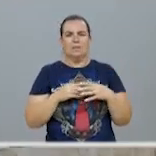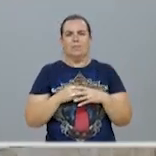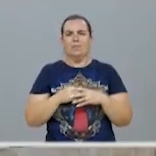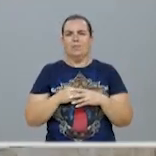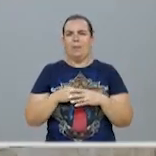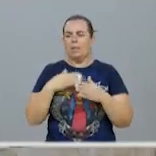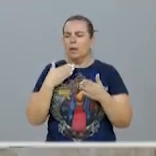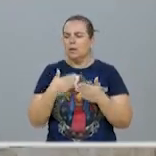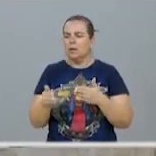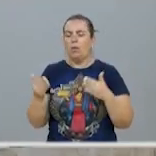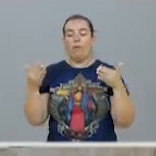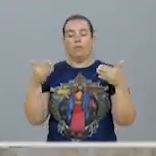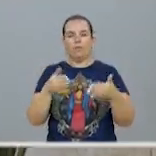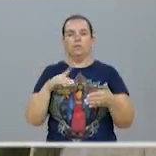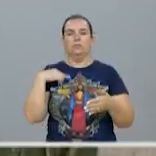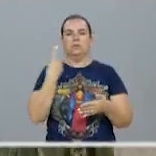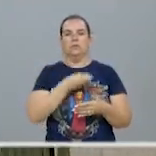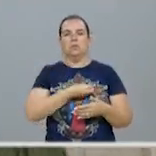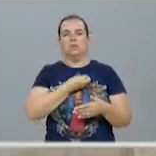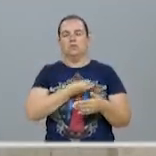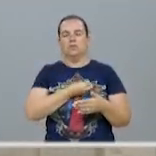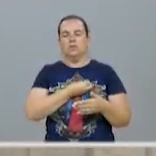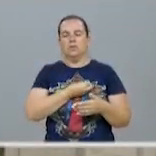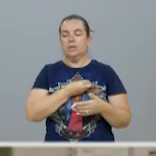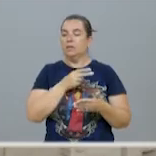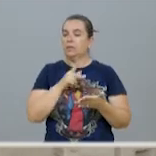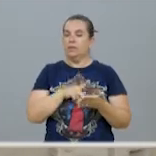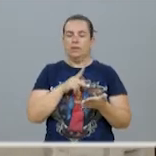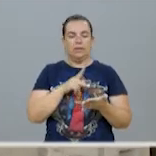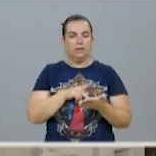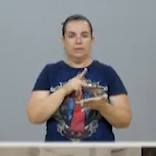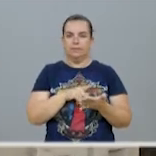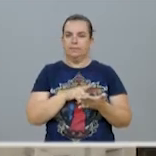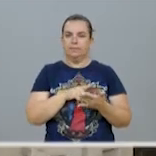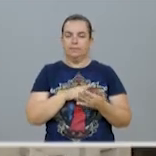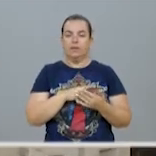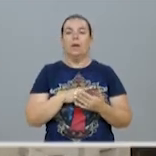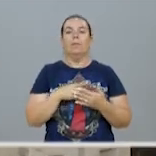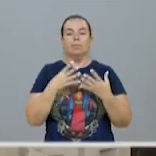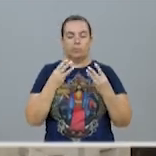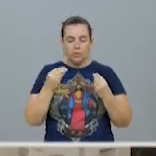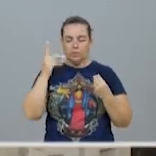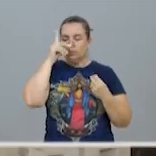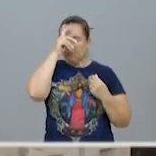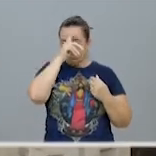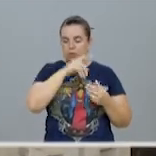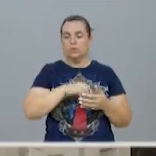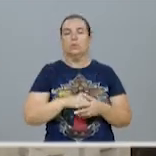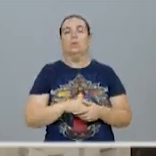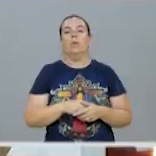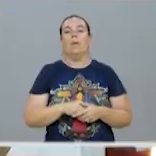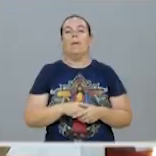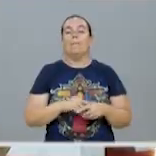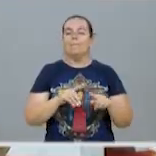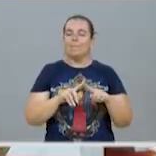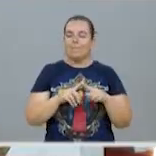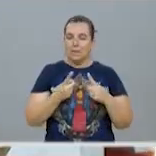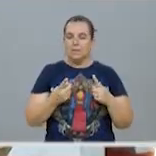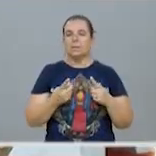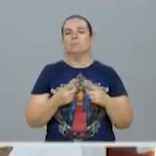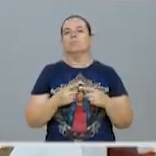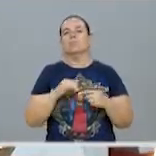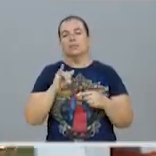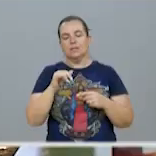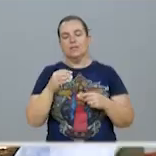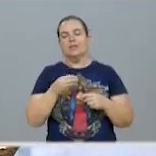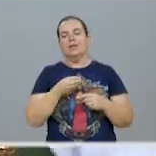foco da nossa vida, se torna um peso demais para mim. Ao contrário, uma vida em